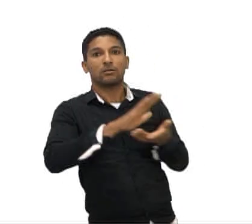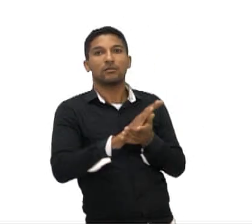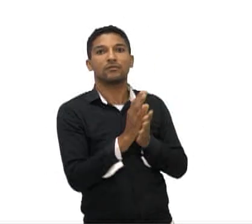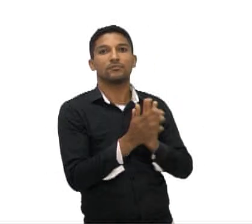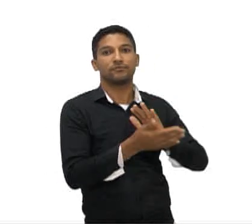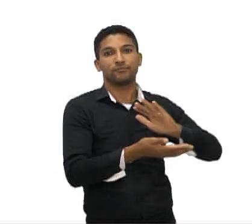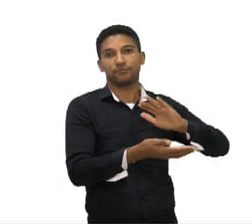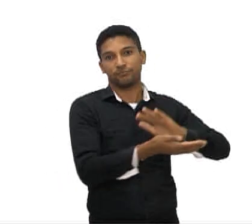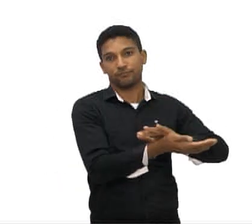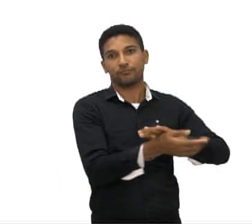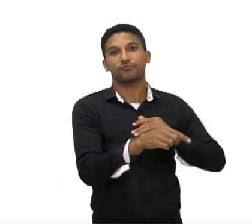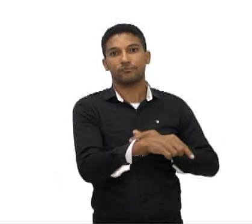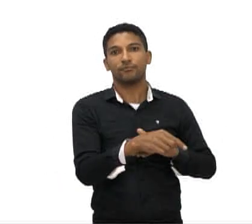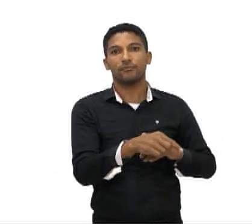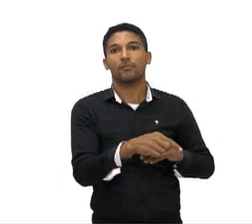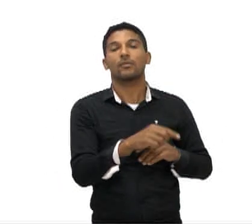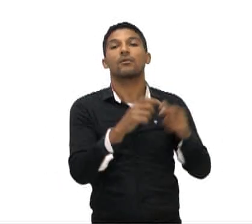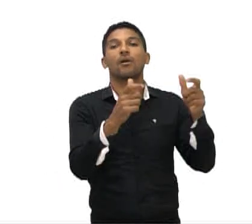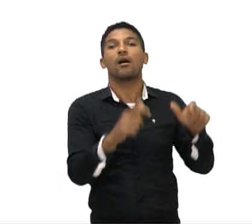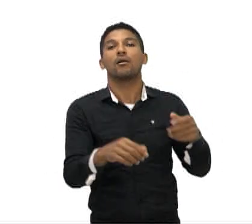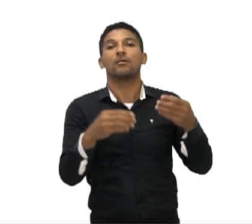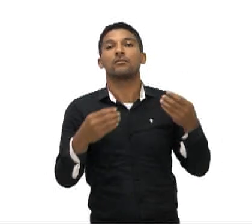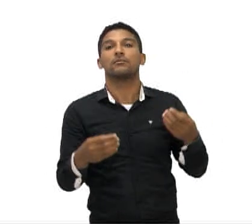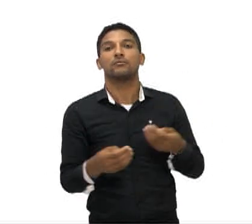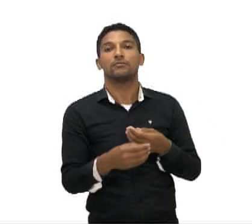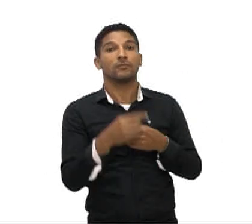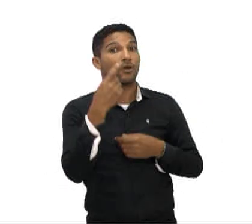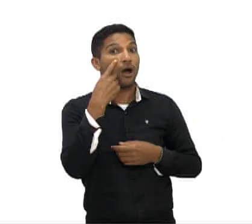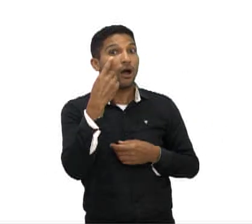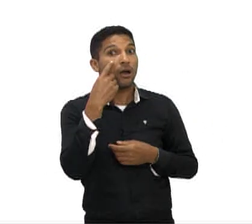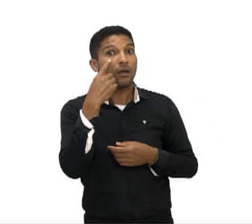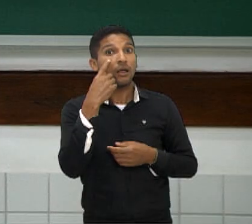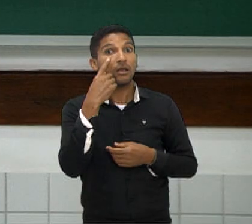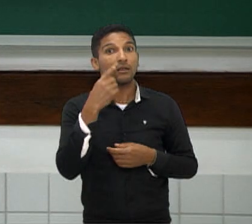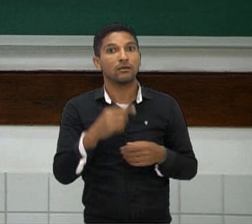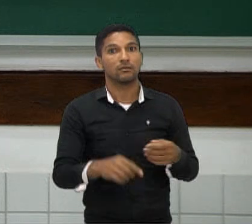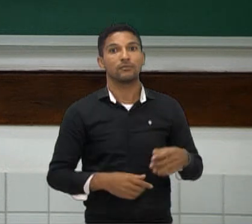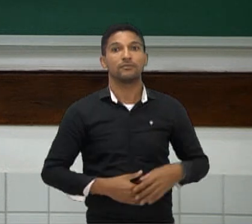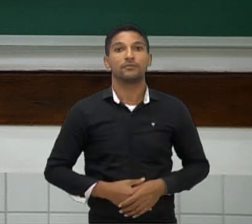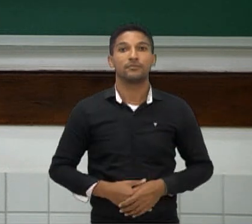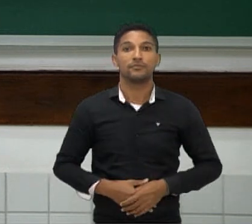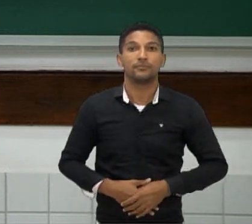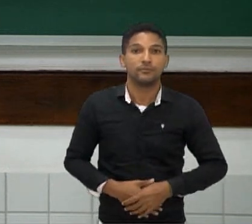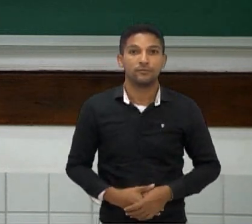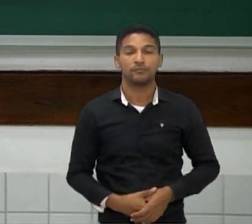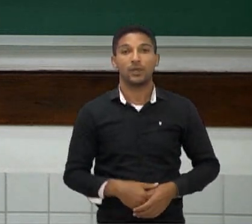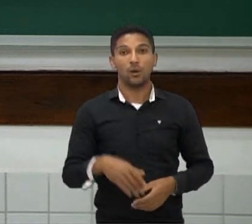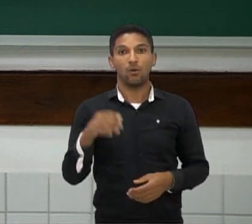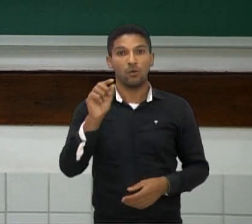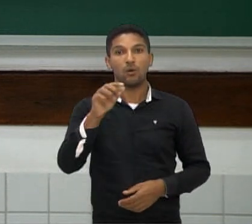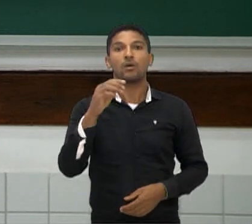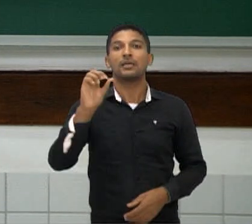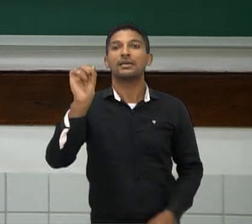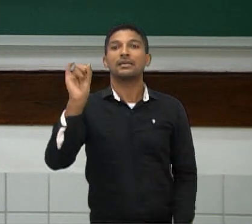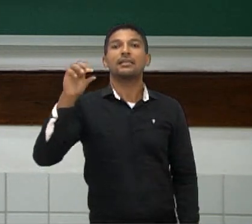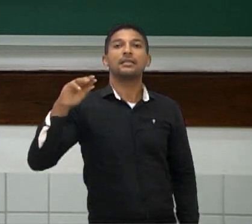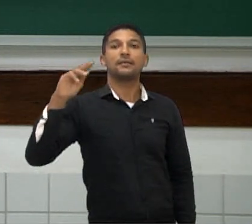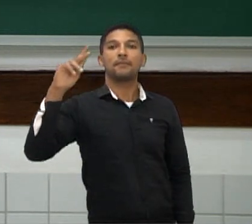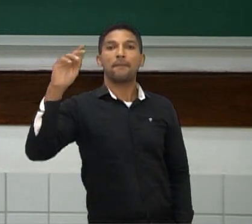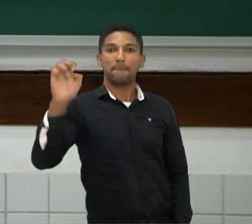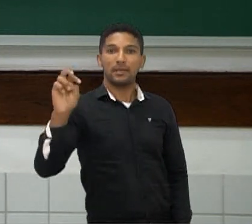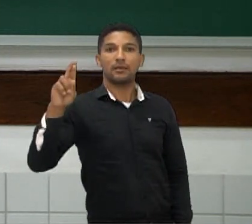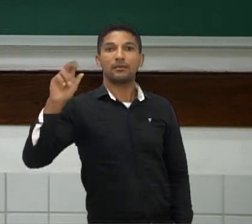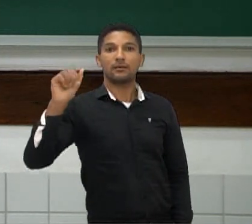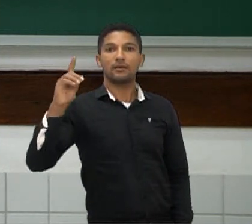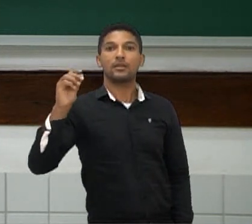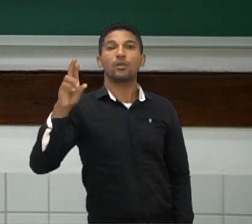sus súbditos averiguar o porquê de seu dolor. Então, esse imperador, ele tinha sonhos e